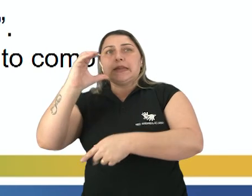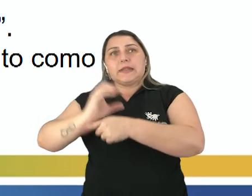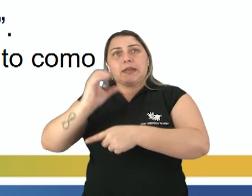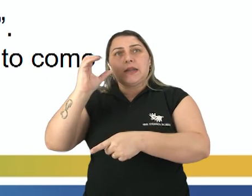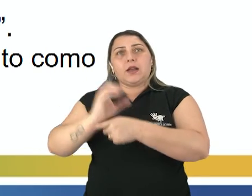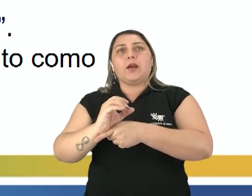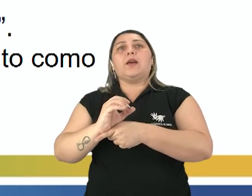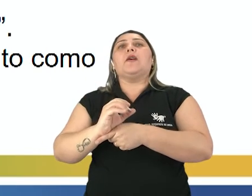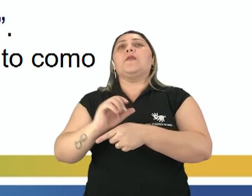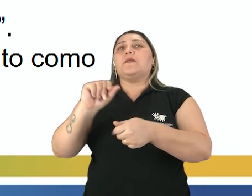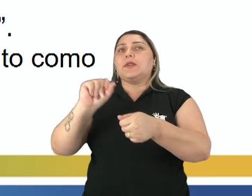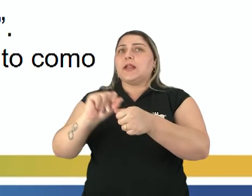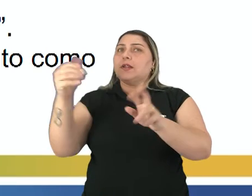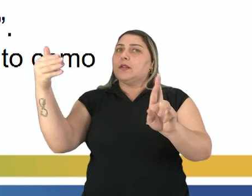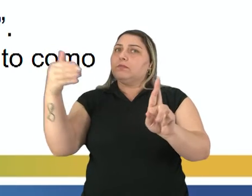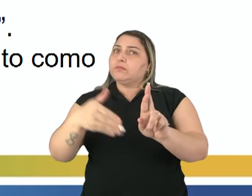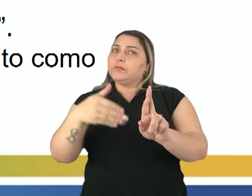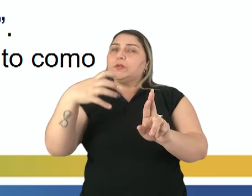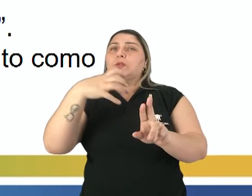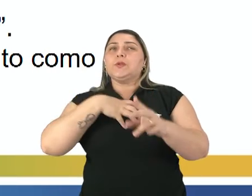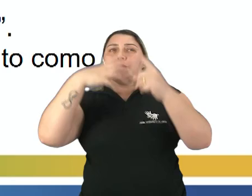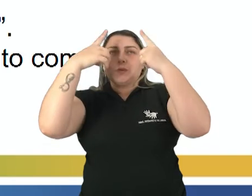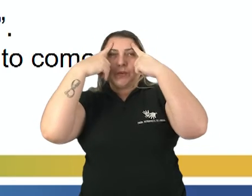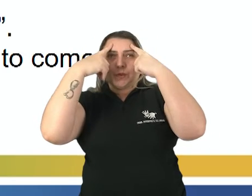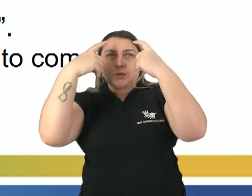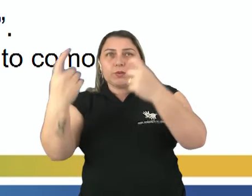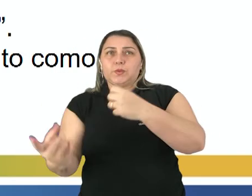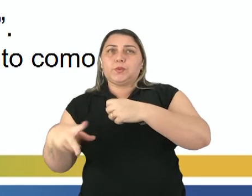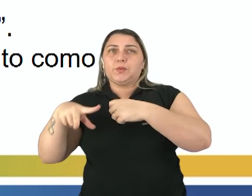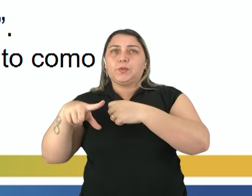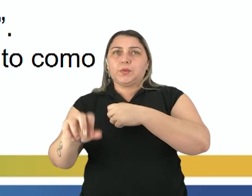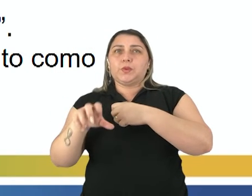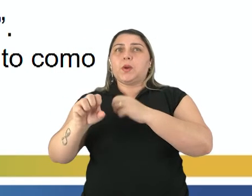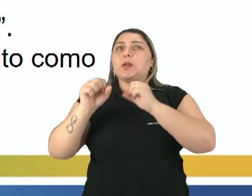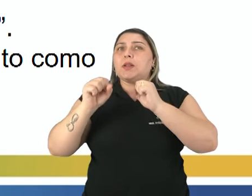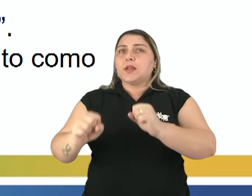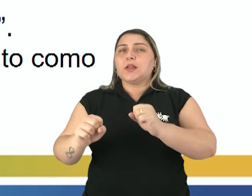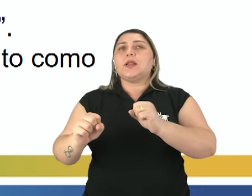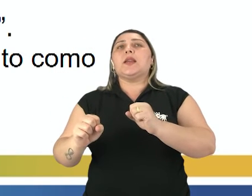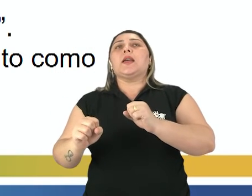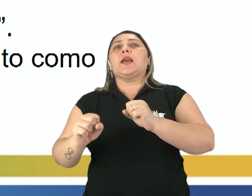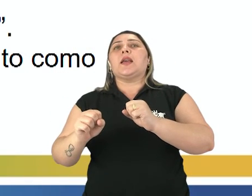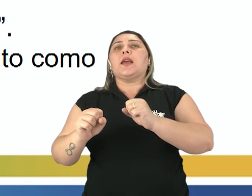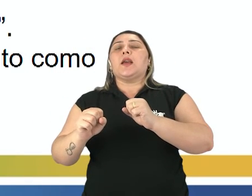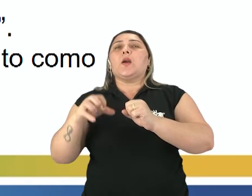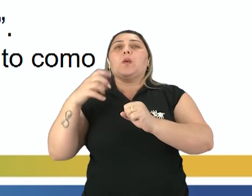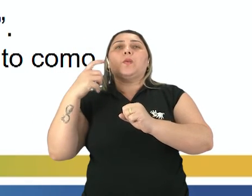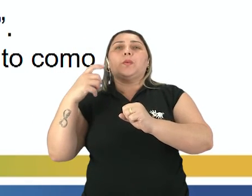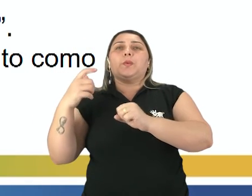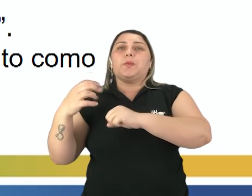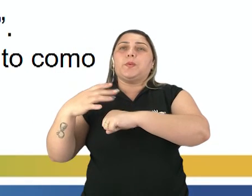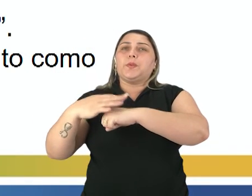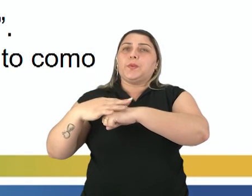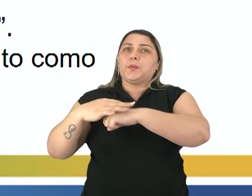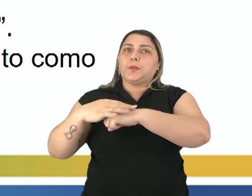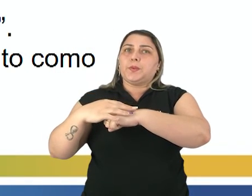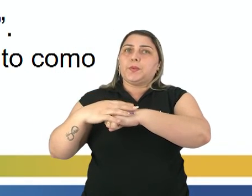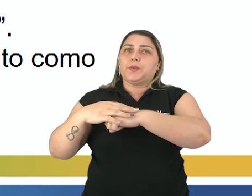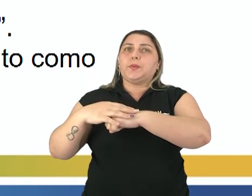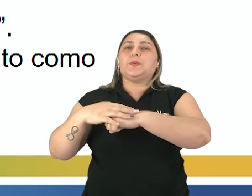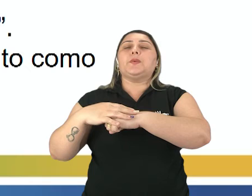que fizesse referência ao modo violento como o vírus se aposta do